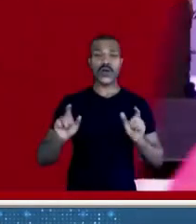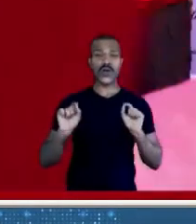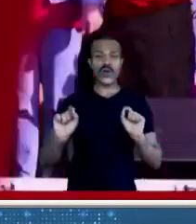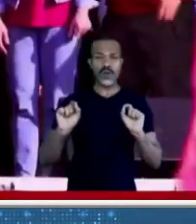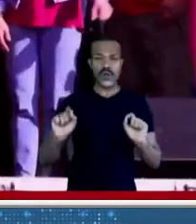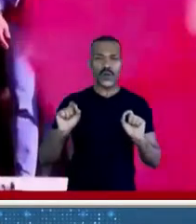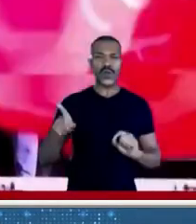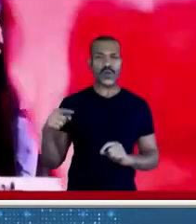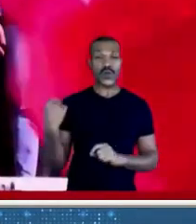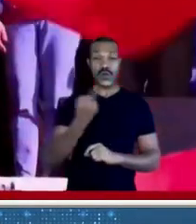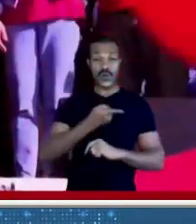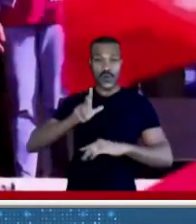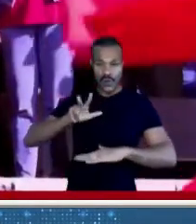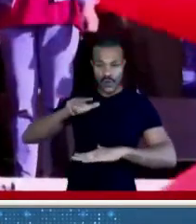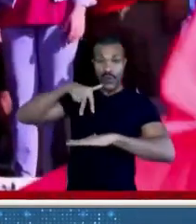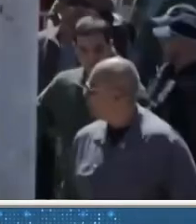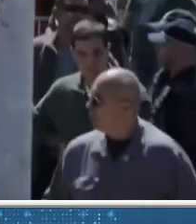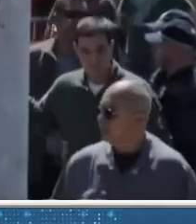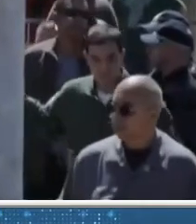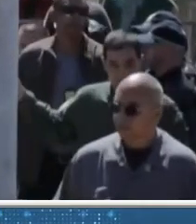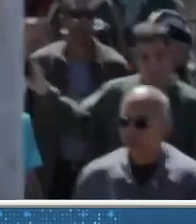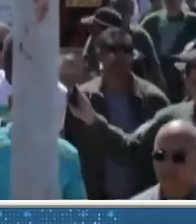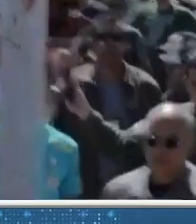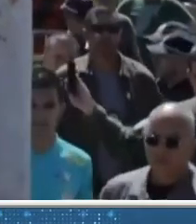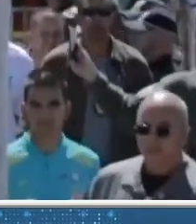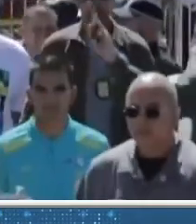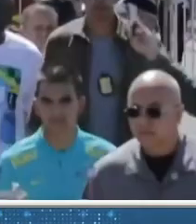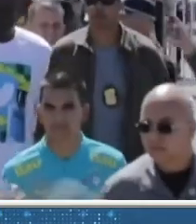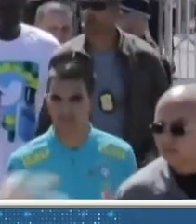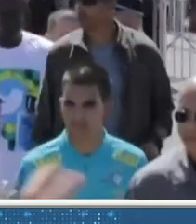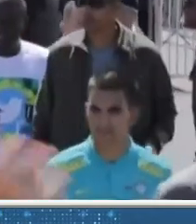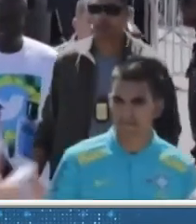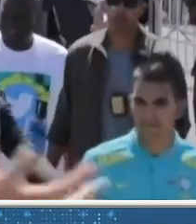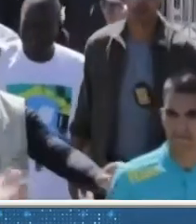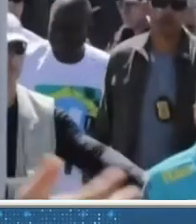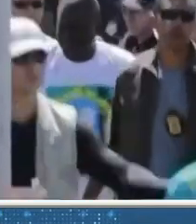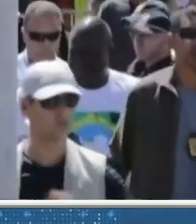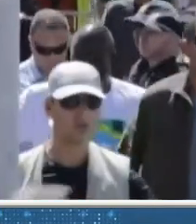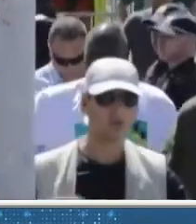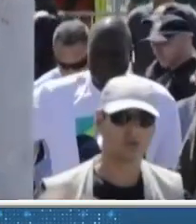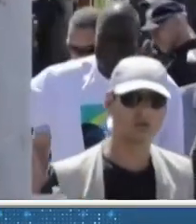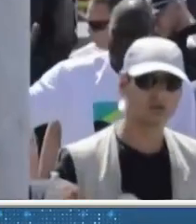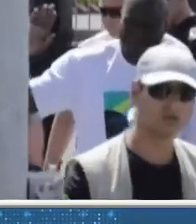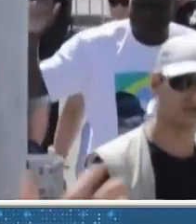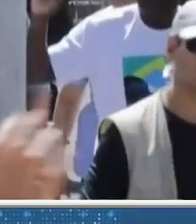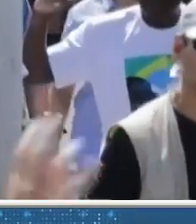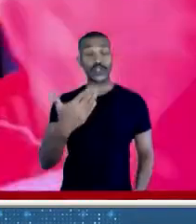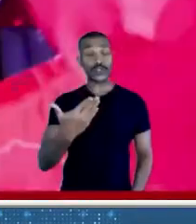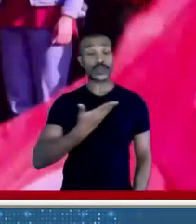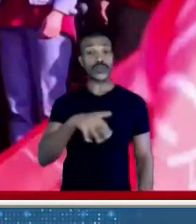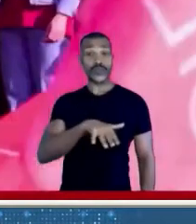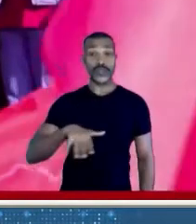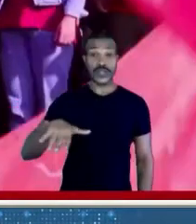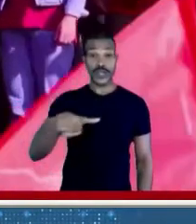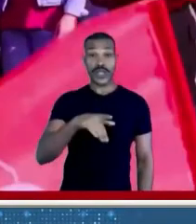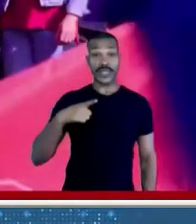possível reeleição, foi o próprio presidente Lula, em 2002. Então, eu não vejo nada de novo em relação a esse tipo de movimento.